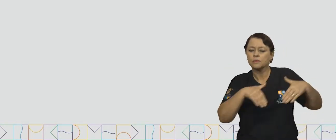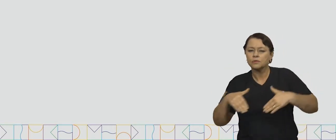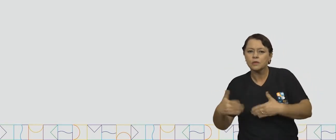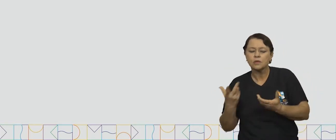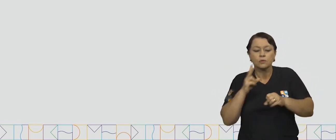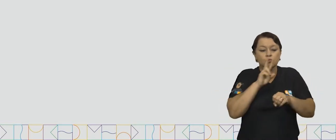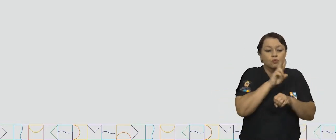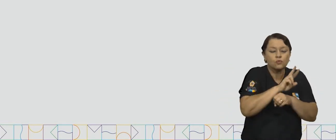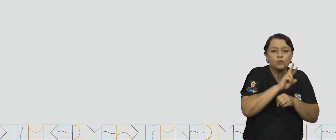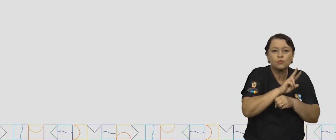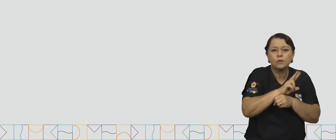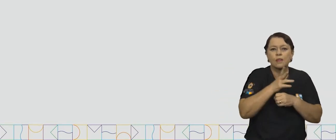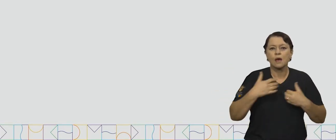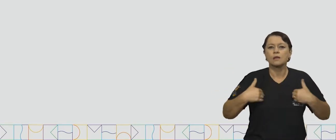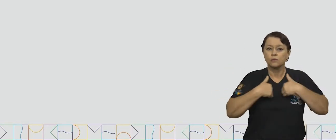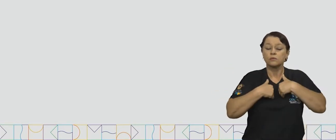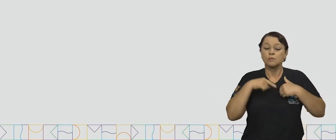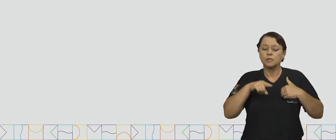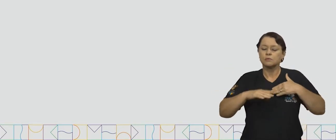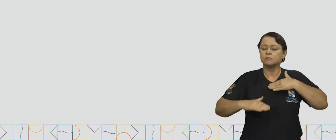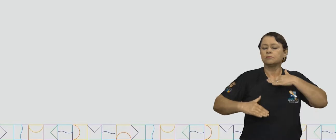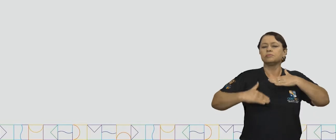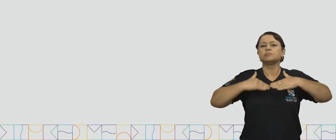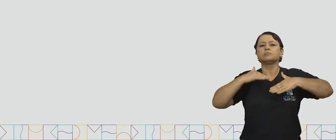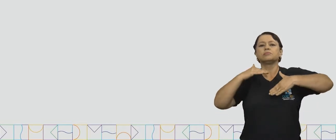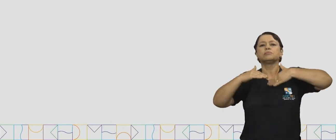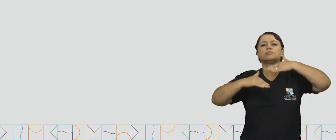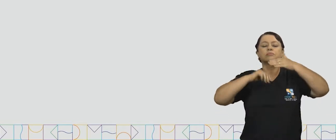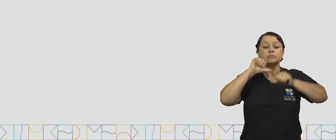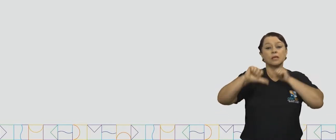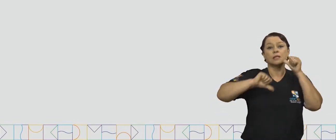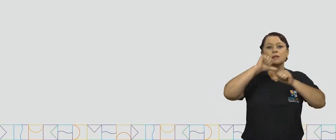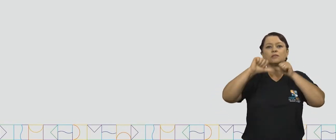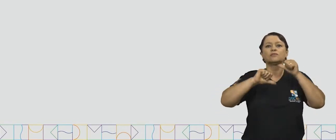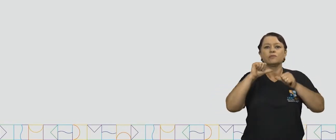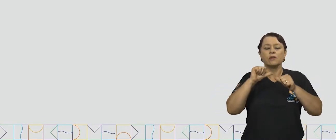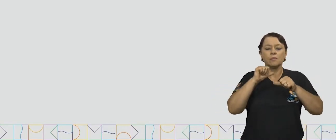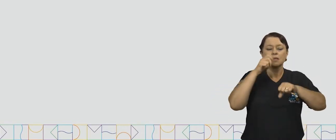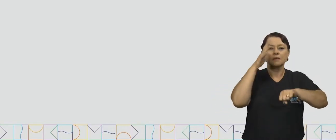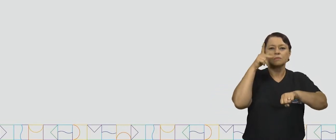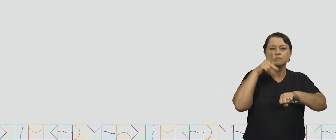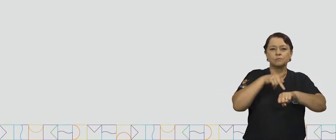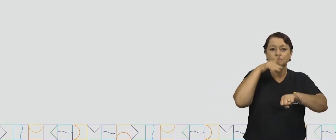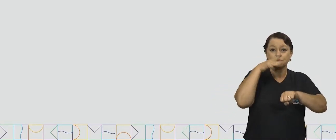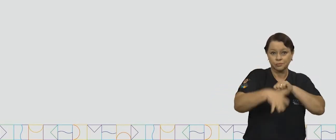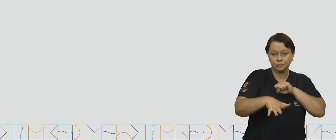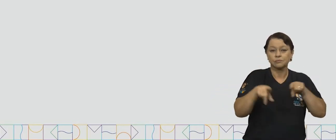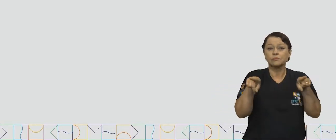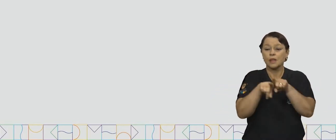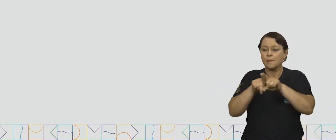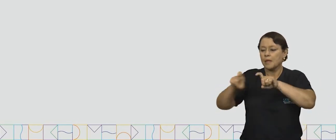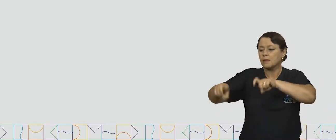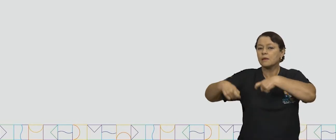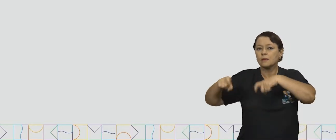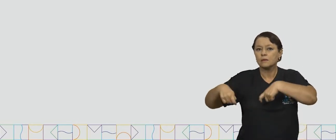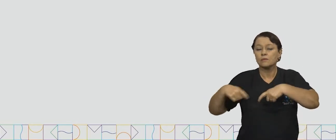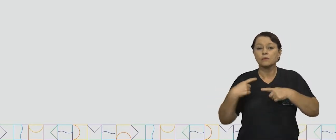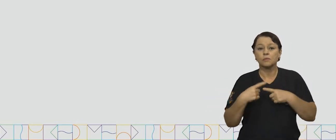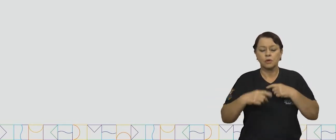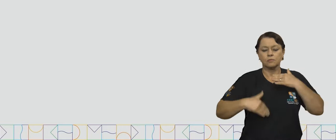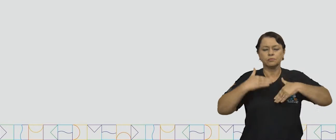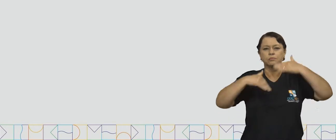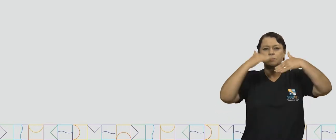tudo promoveu a Revolução Neolítica, também chamada de Revolução Agrícola, porque o desenvolvimento da